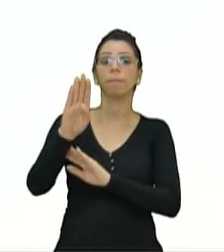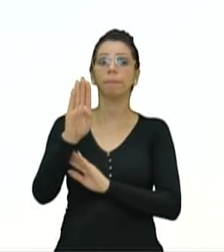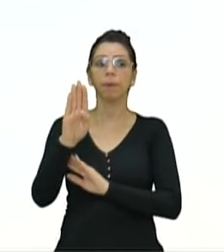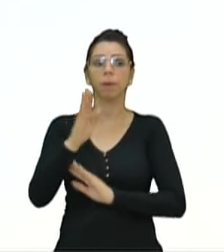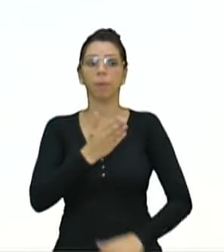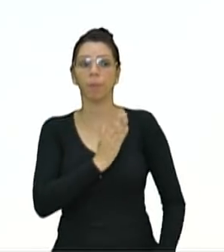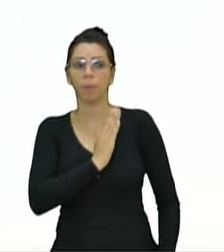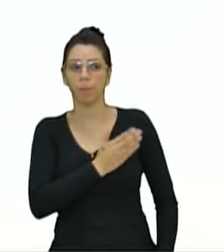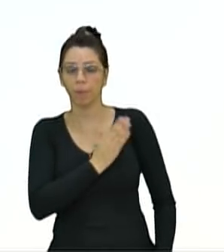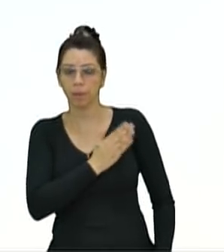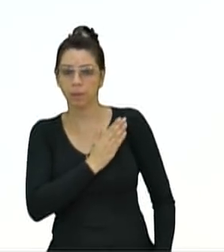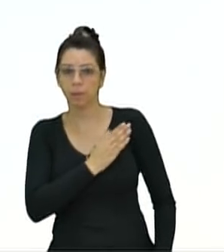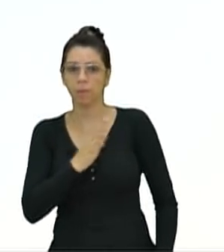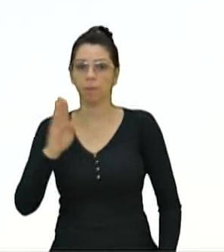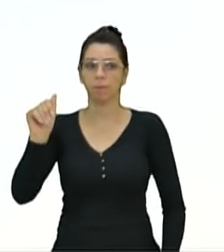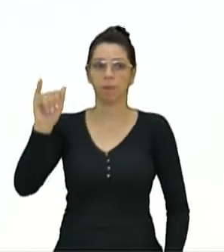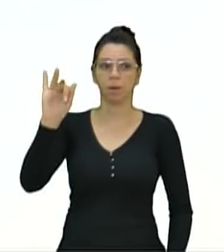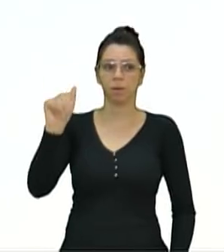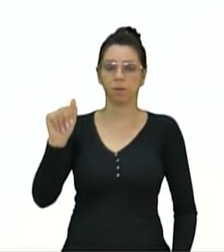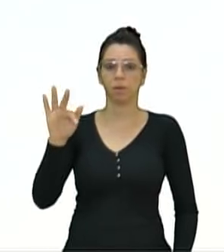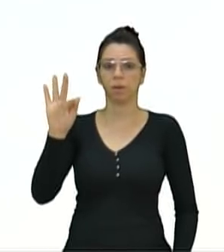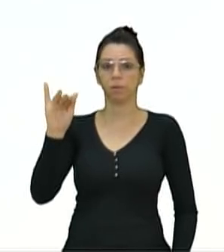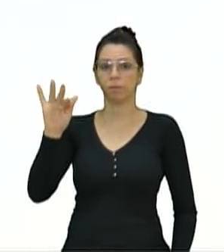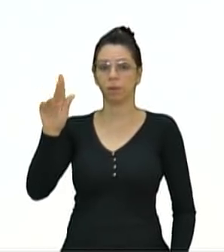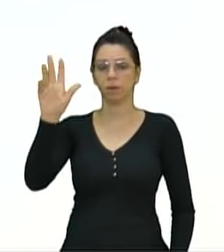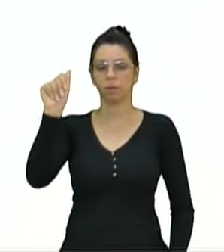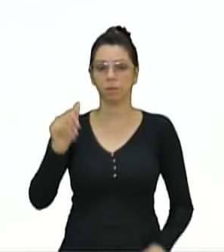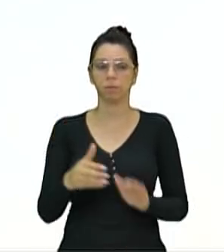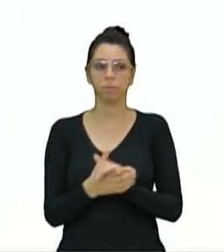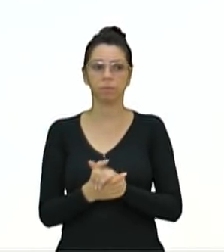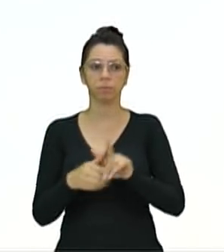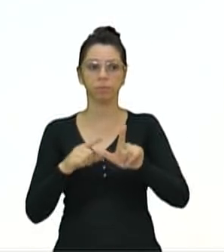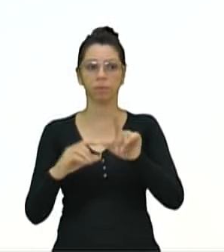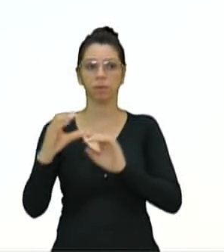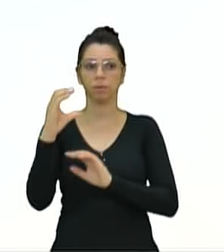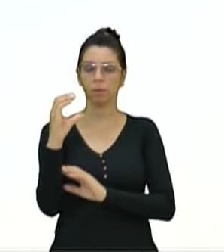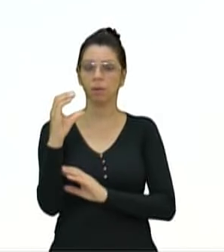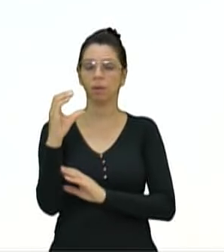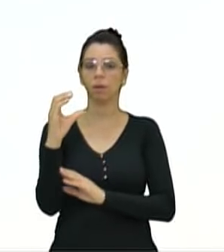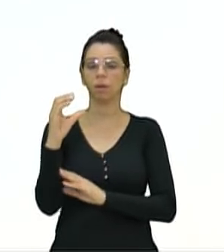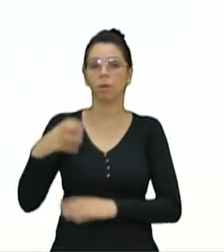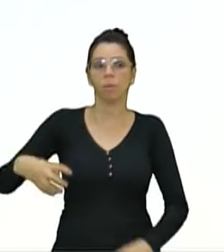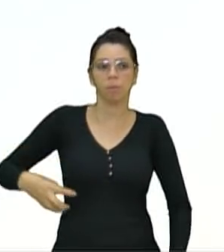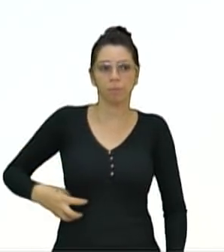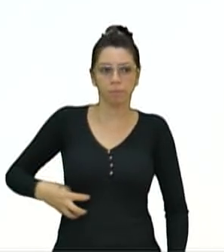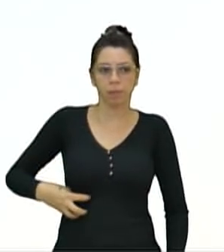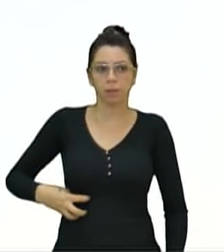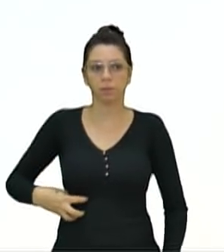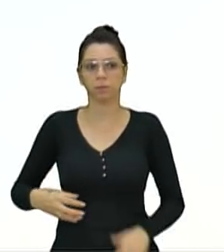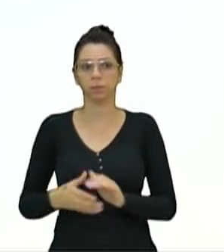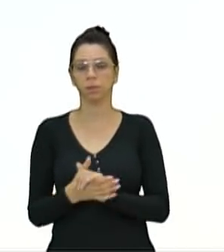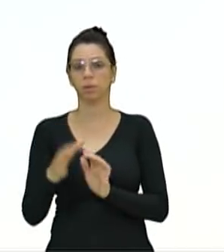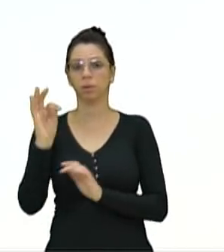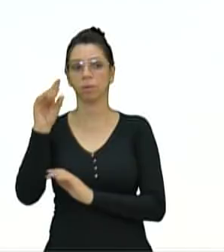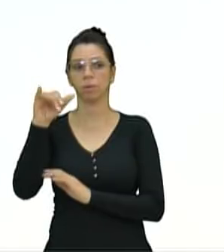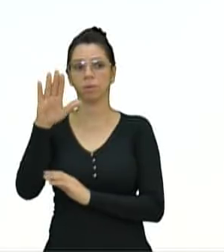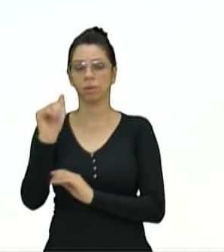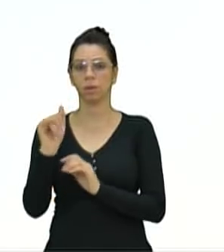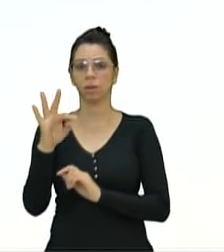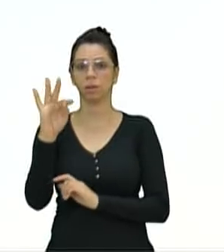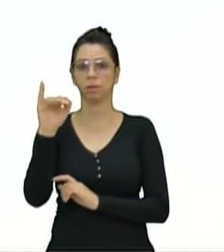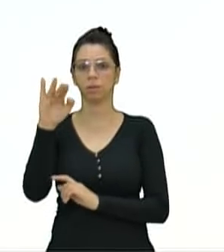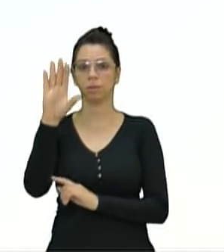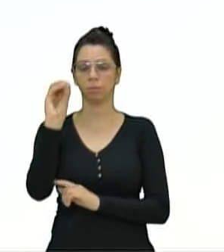fígado. Na opção C, o baço, as tonsilas e o timo. Ou na opção D,